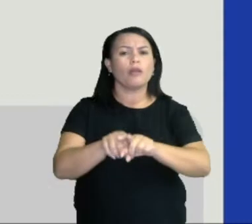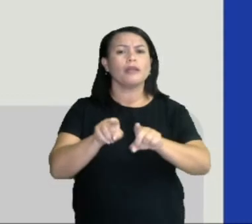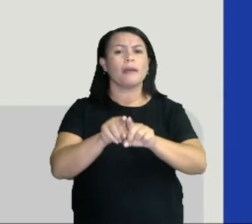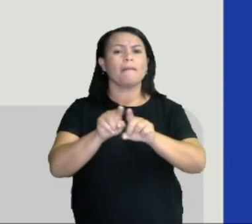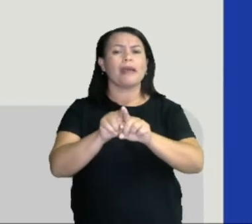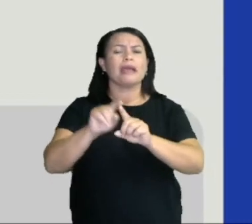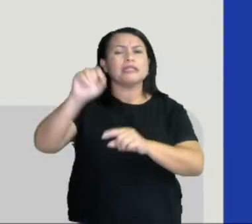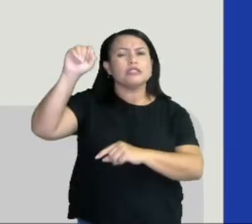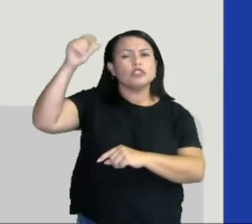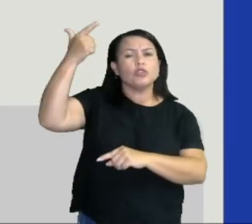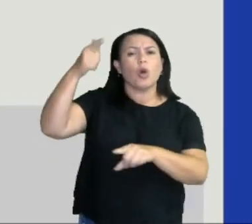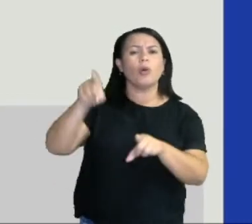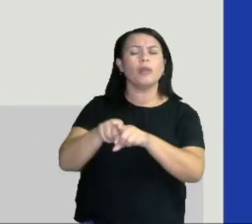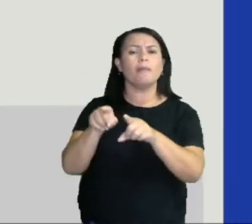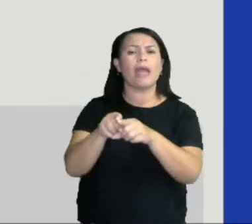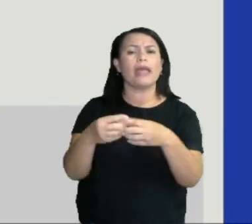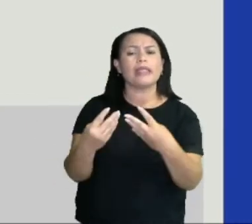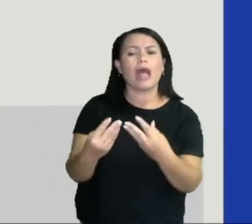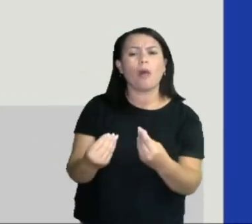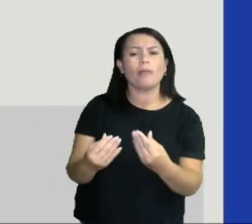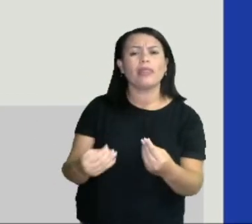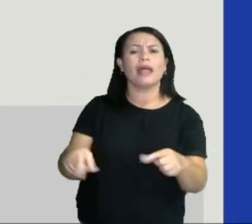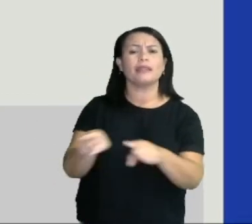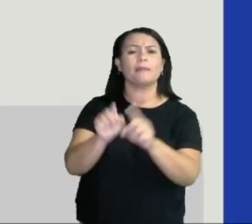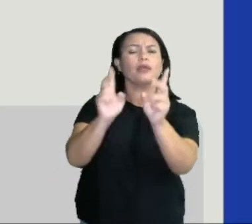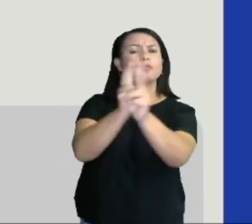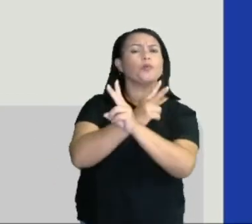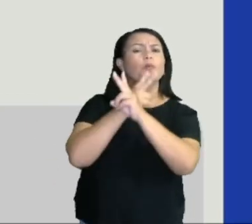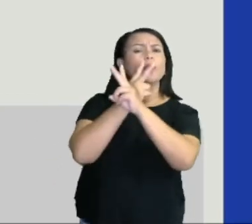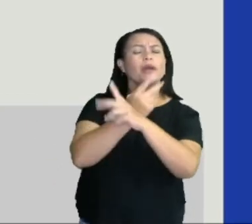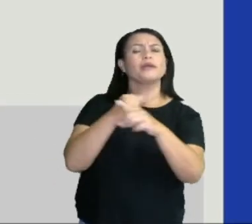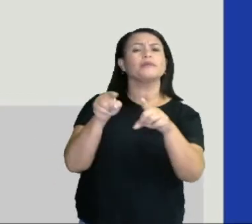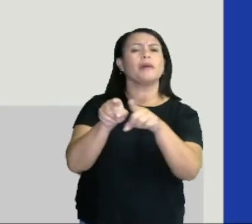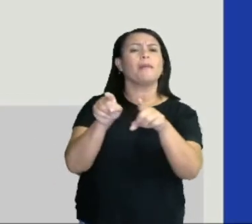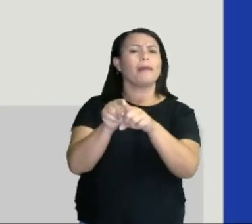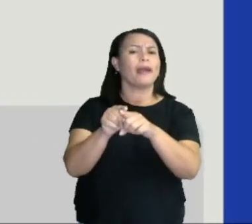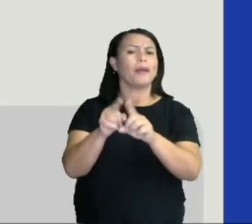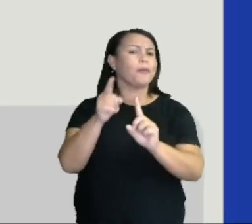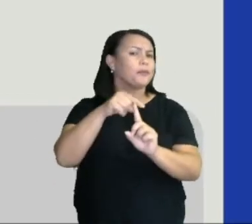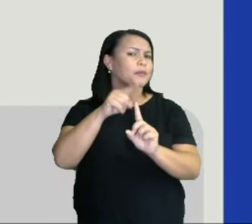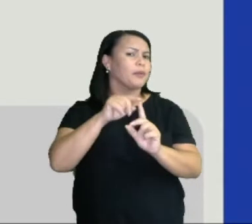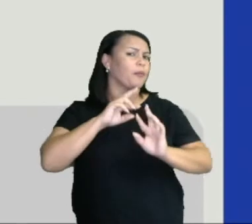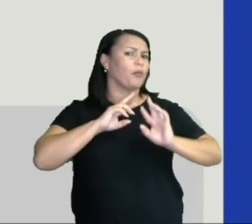de luminosidade, a umidade do ar, o tipo de solo. Todas